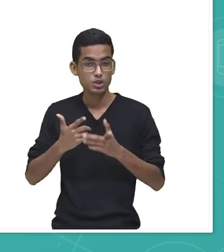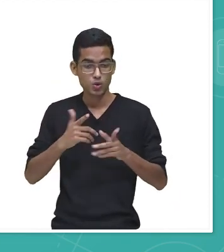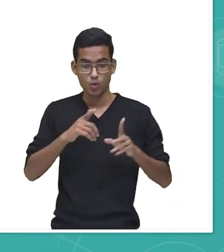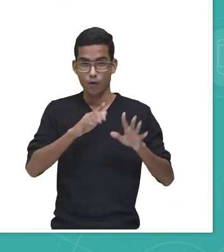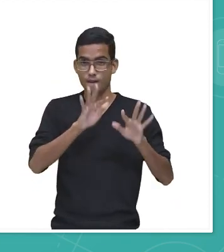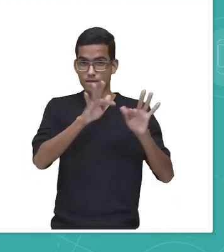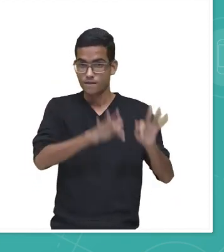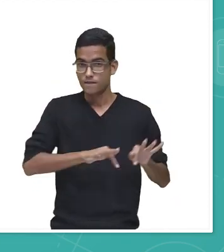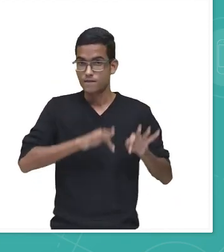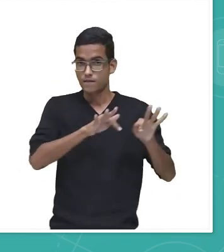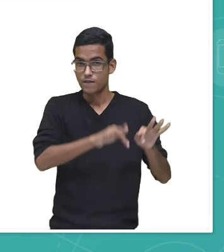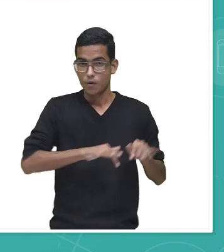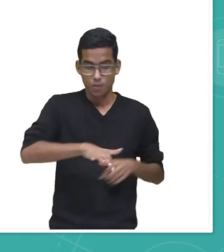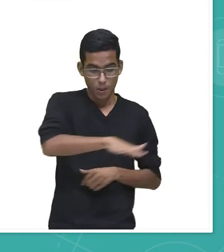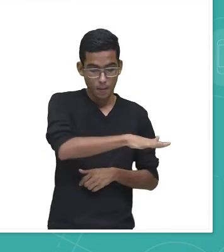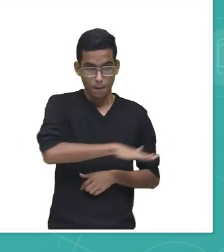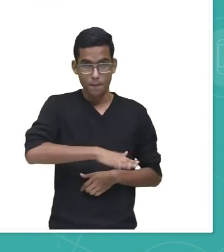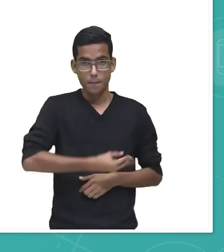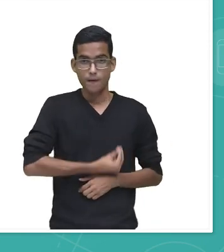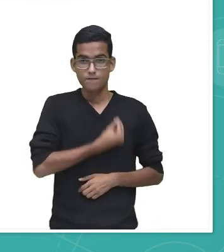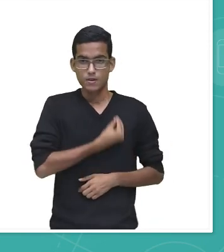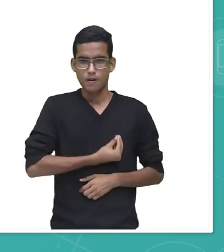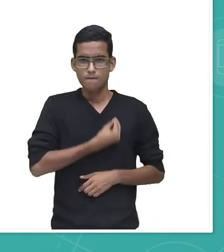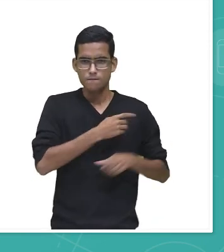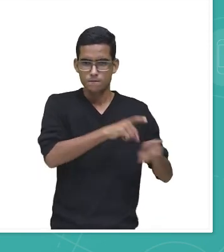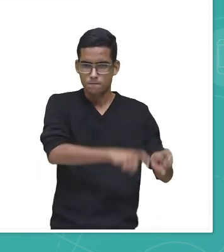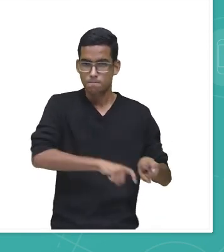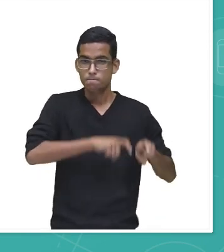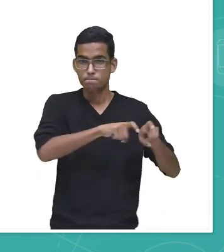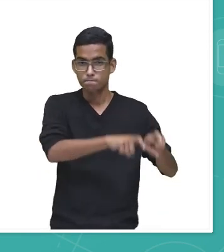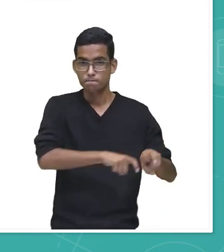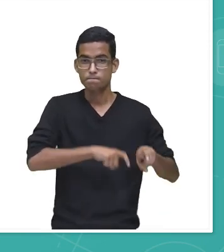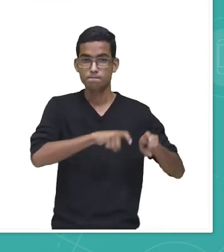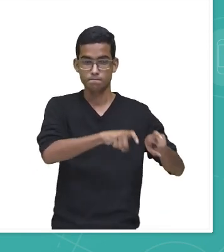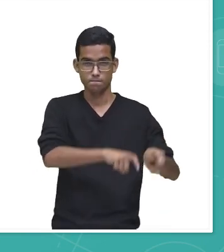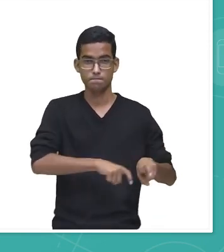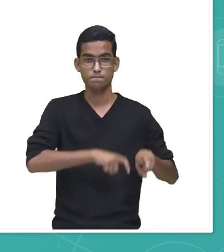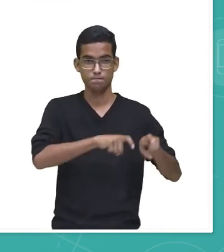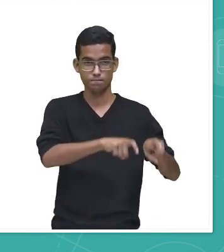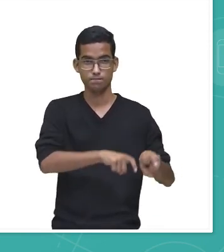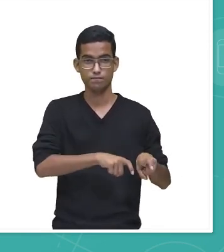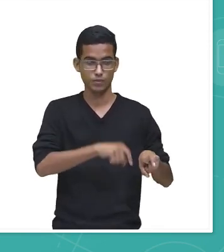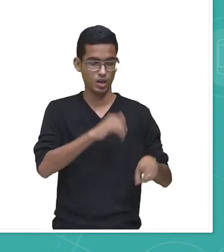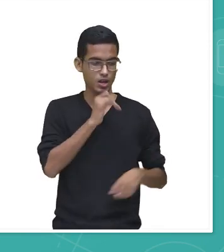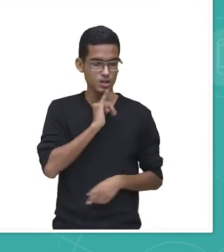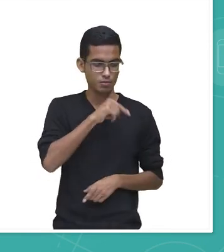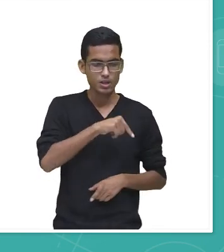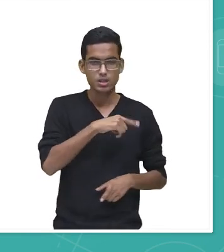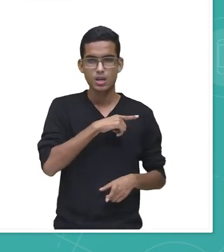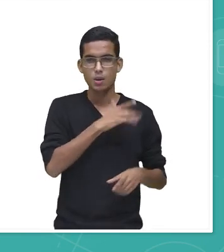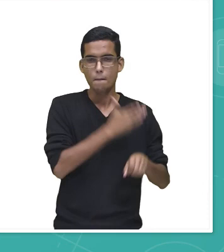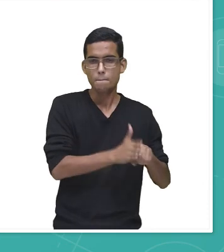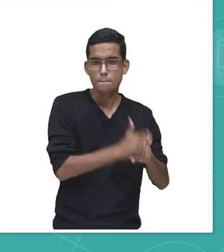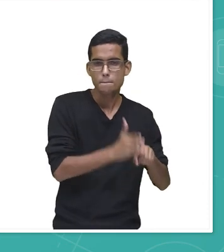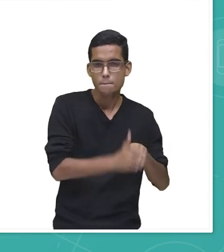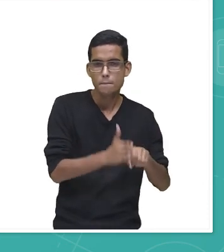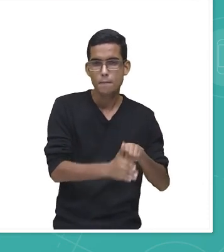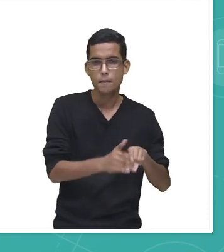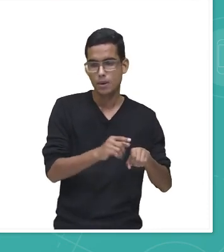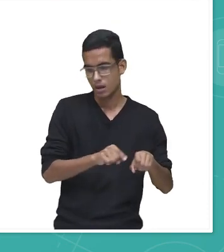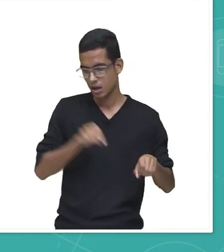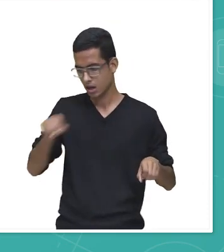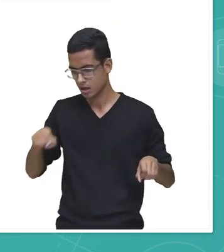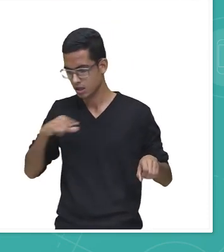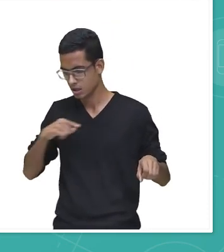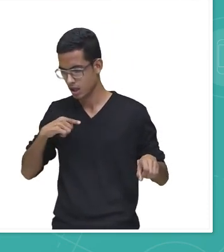tenho um feudo aqui, meu vizinho tem outro. Eu tenho uma produção maior, por exemplo, de batatas, mas ele tem uma produção maior de trigos. Então, nós